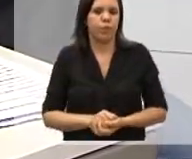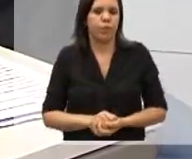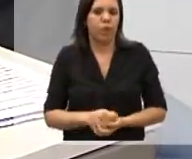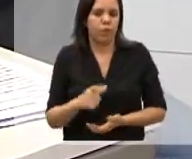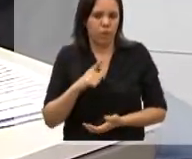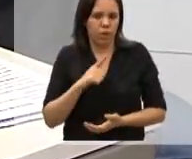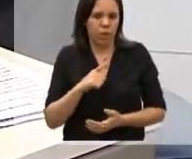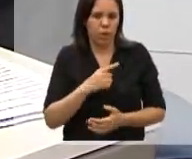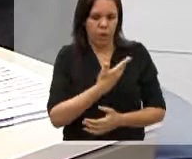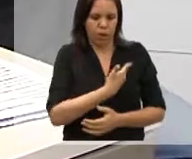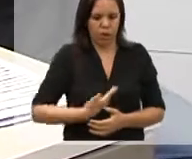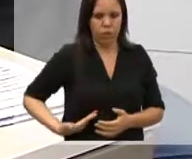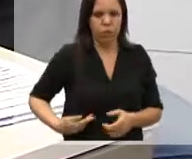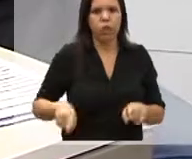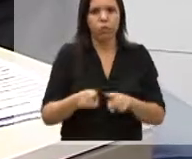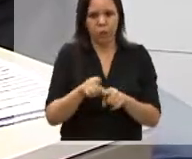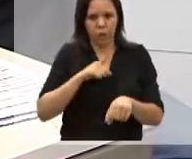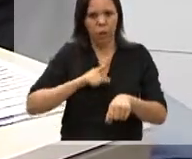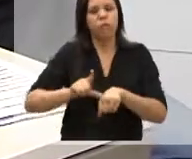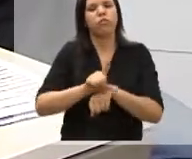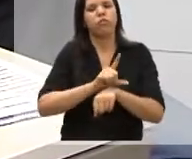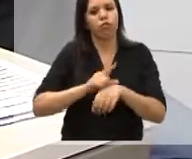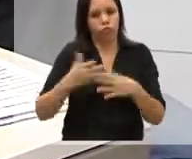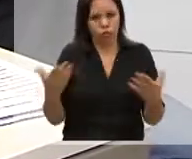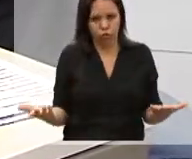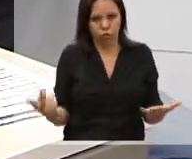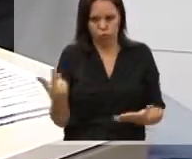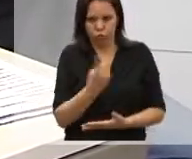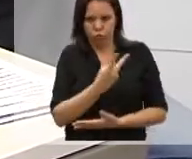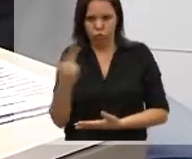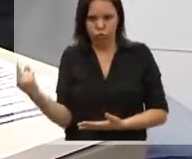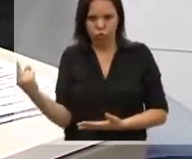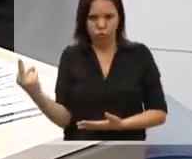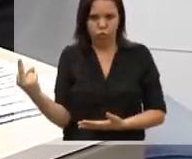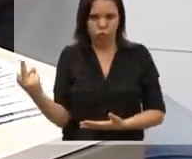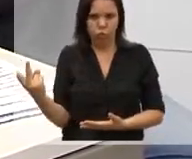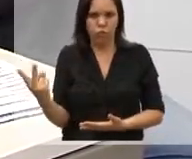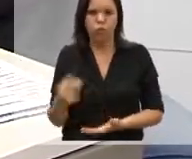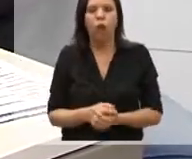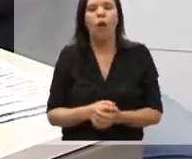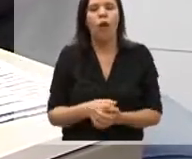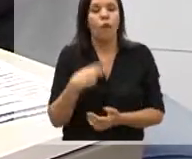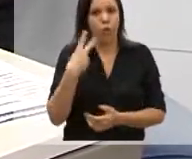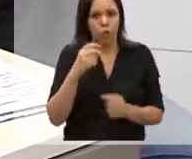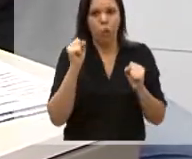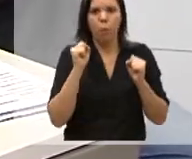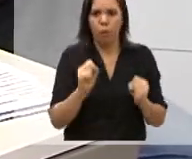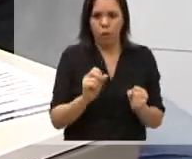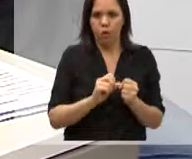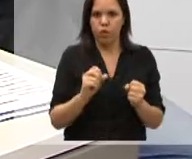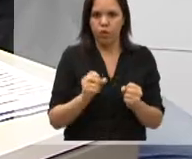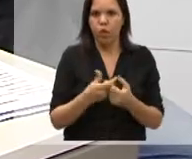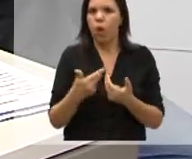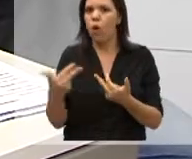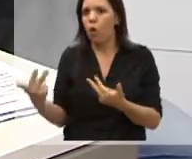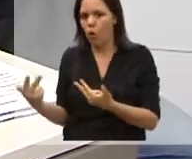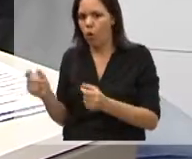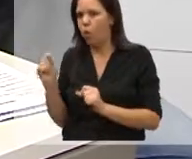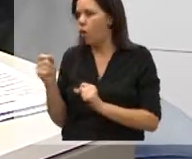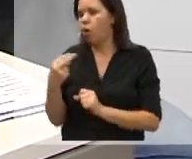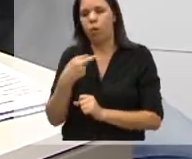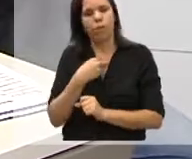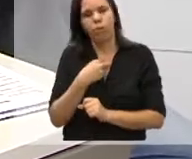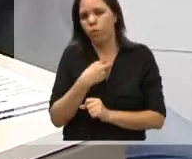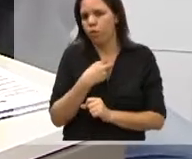Existe o executivo e existe o legislativo. Existem aquelas coisas que o vereador pode fazer e tem aquelas demandas que